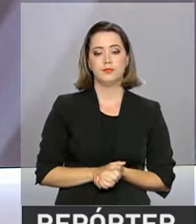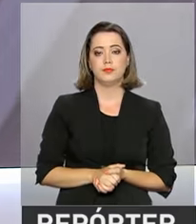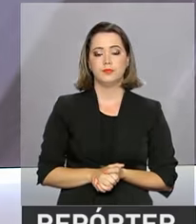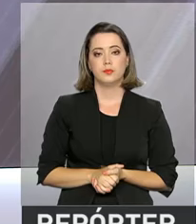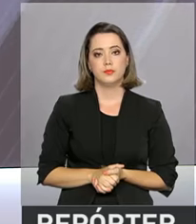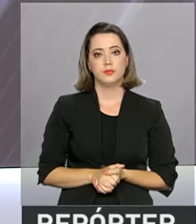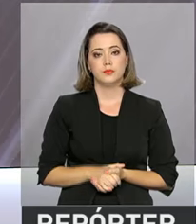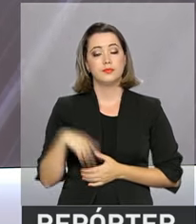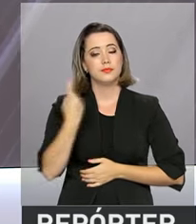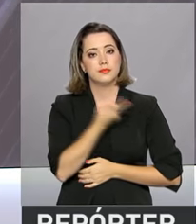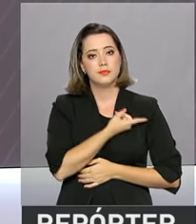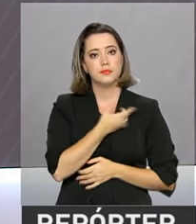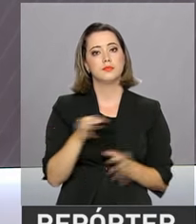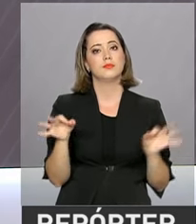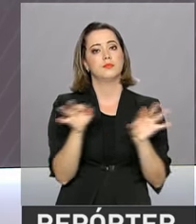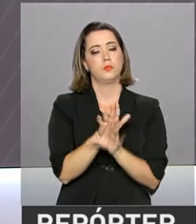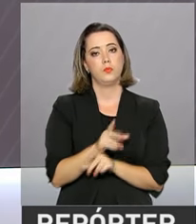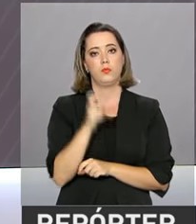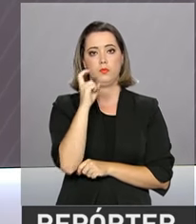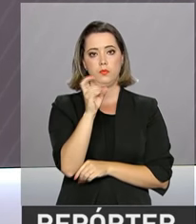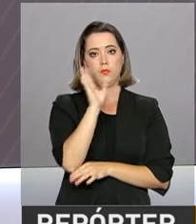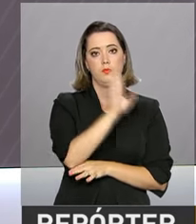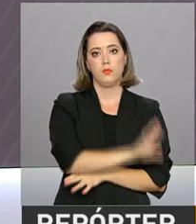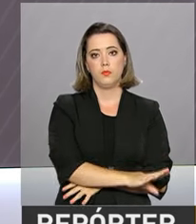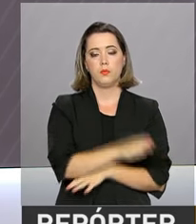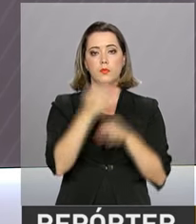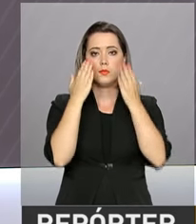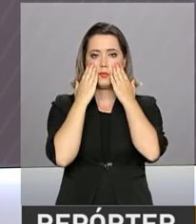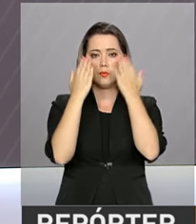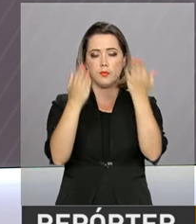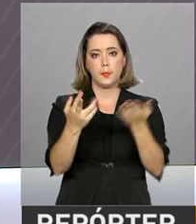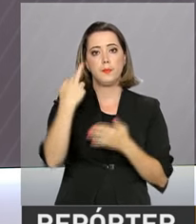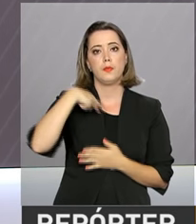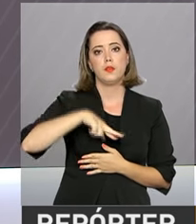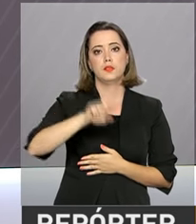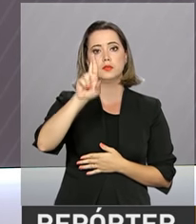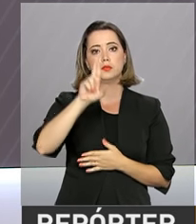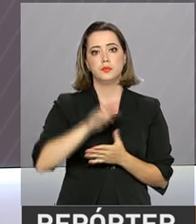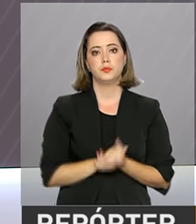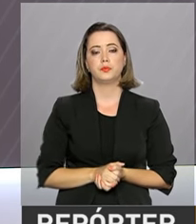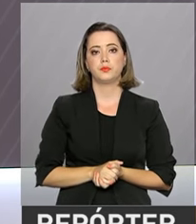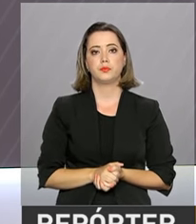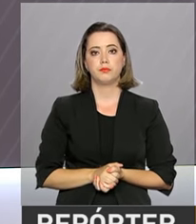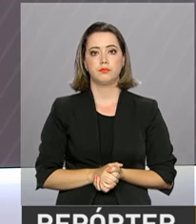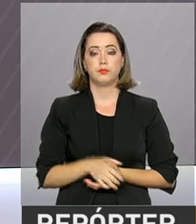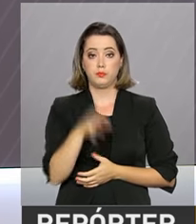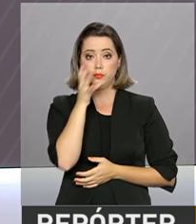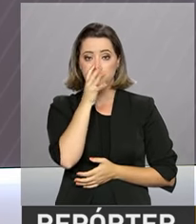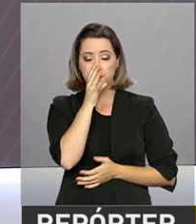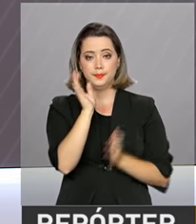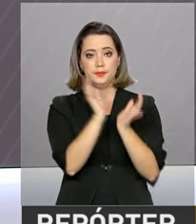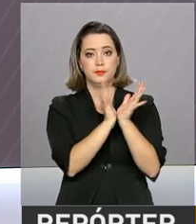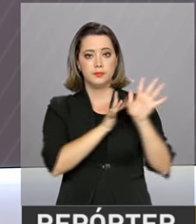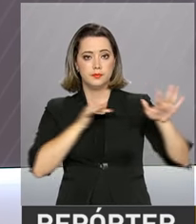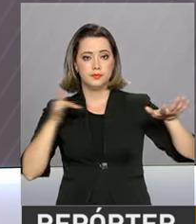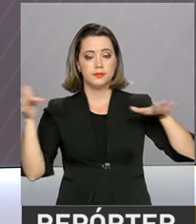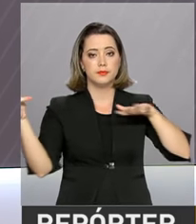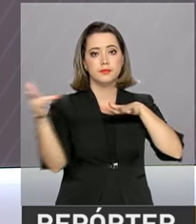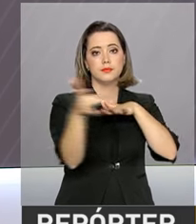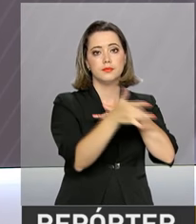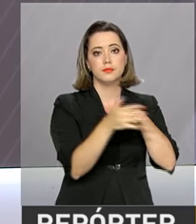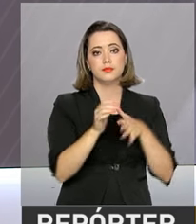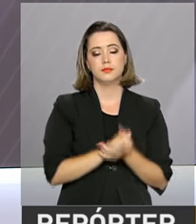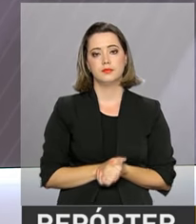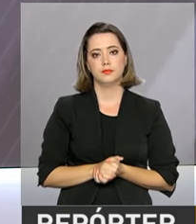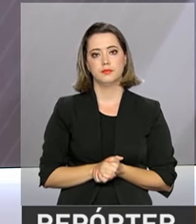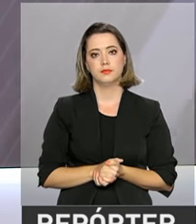nós ficamos por aqui voltamos às cinco da tarde na próxima edição do repórter nbr acompanhe também as novidades pelas nossas